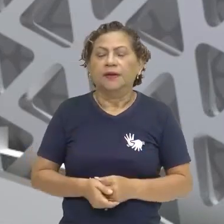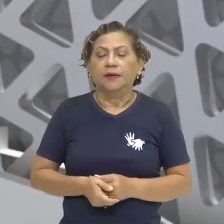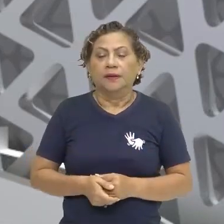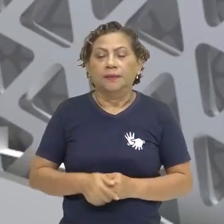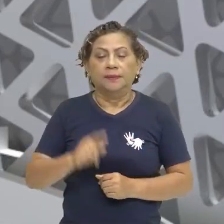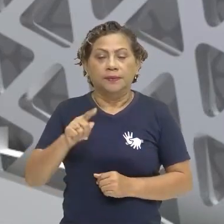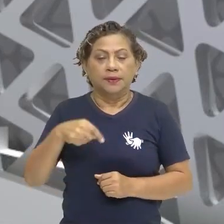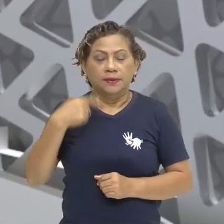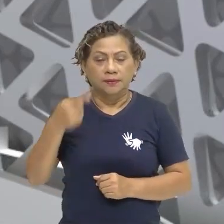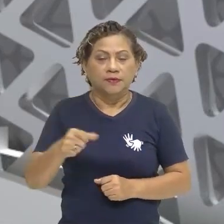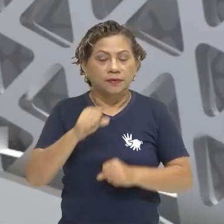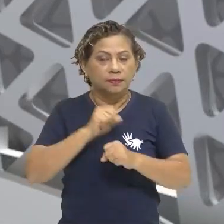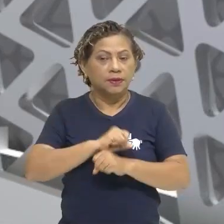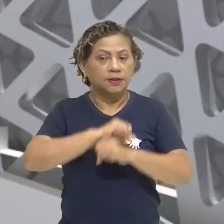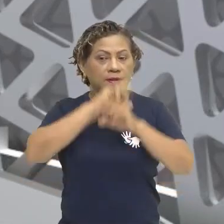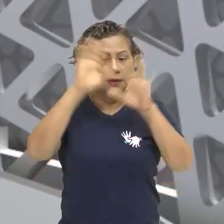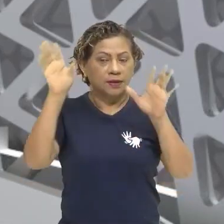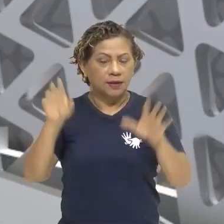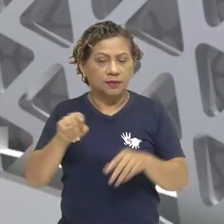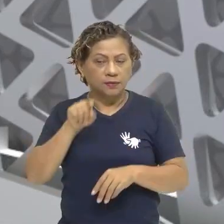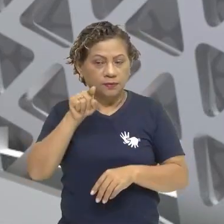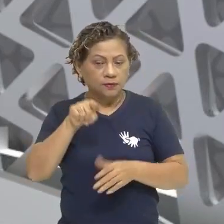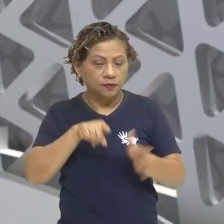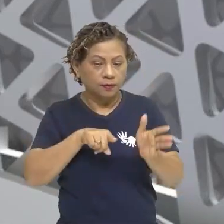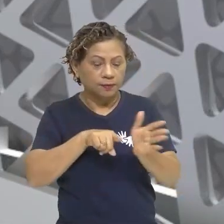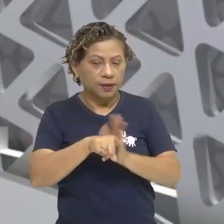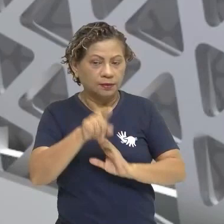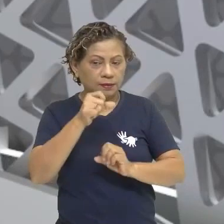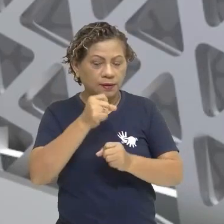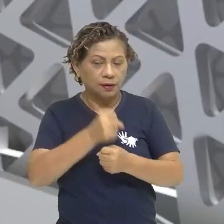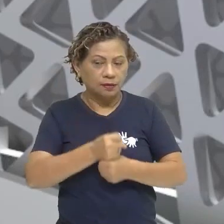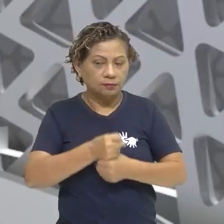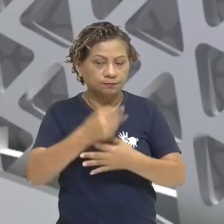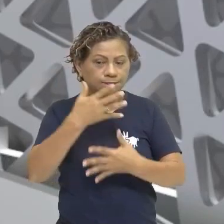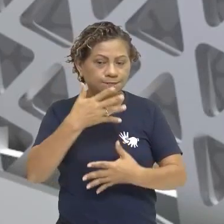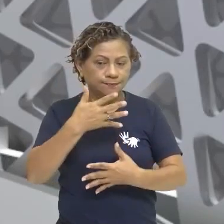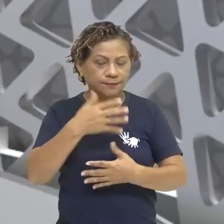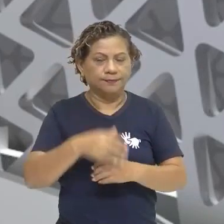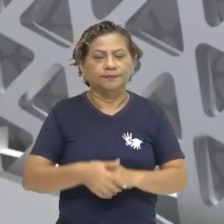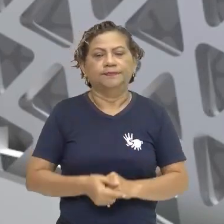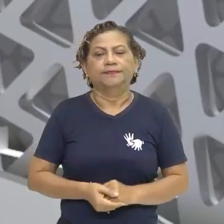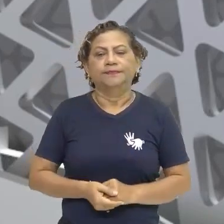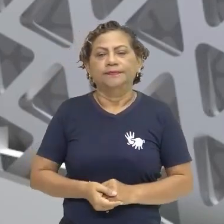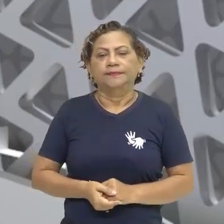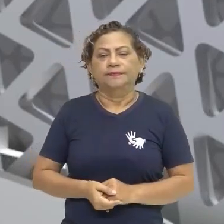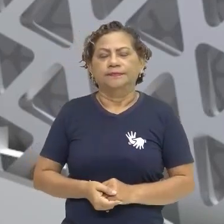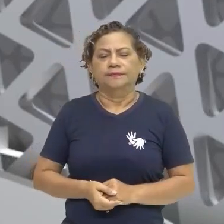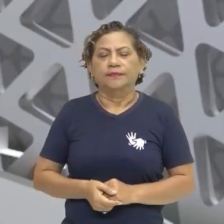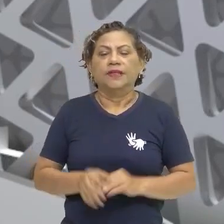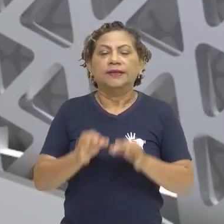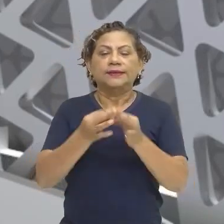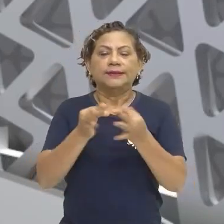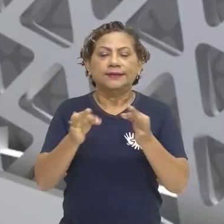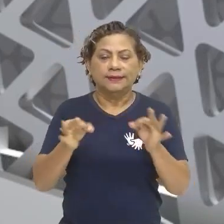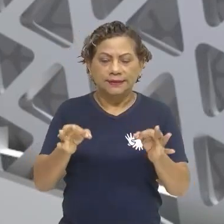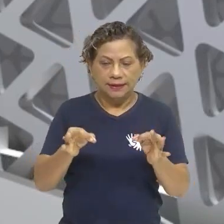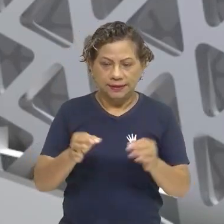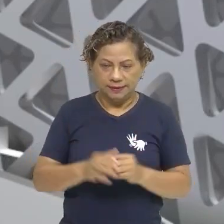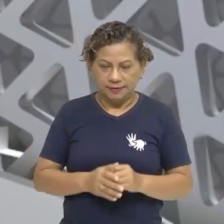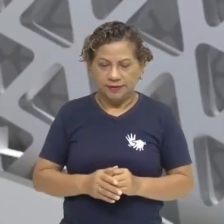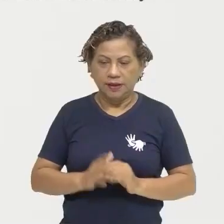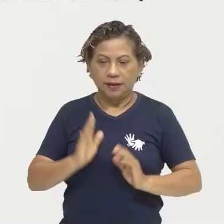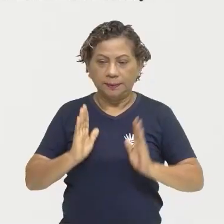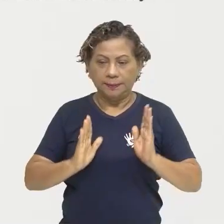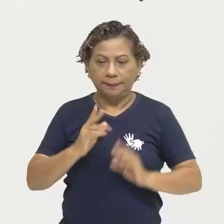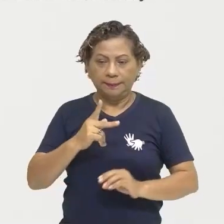esclarecer lá na interatividade. Vamos então revisar, gente, aquilo que nós aprendemos em sintaxe, né, sendo conhecido como período.